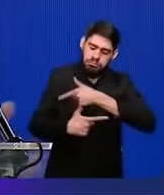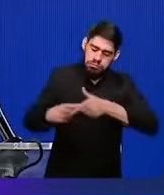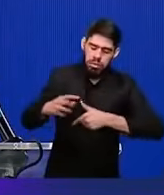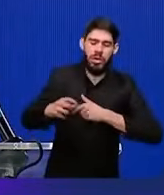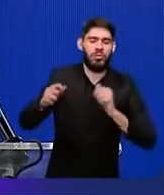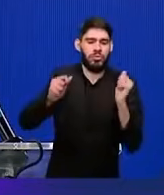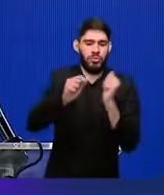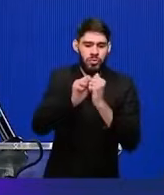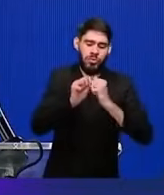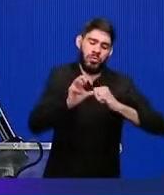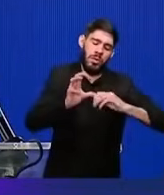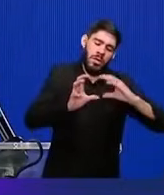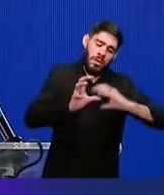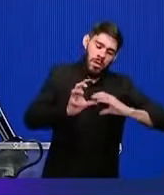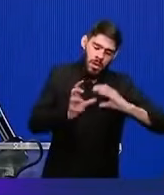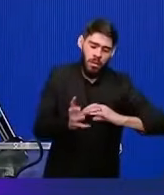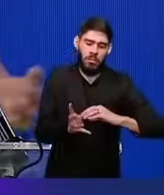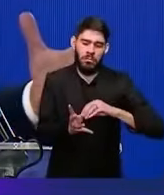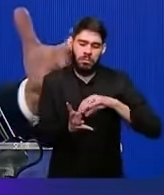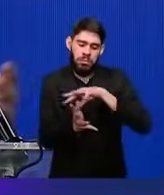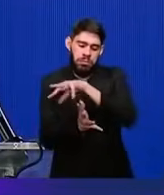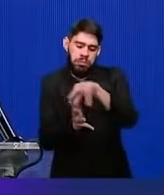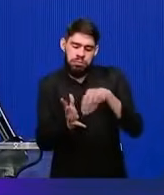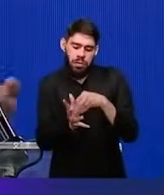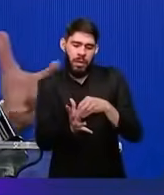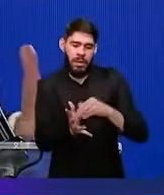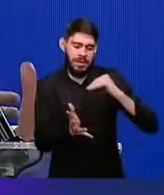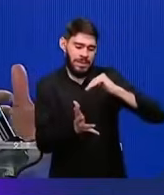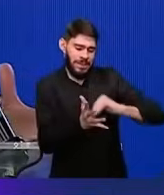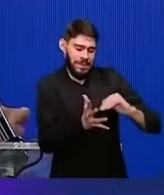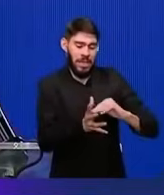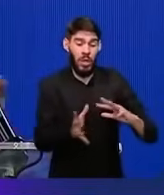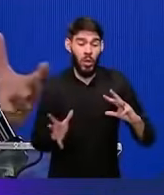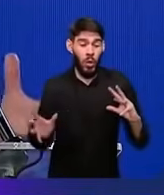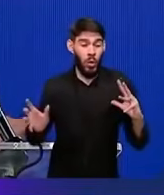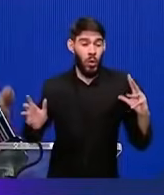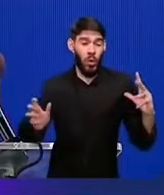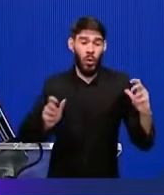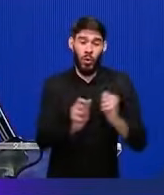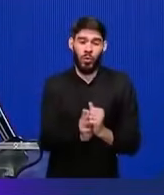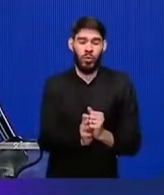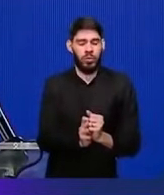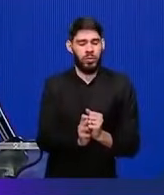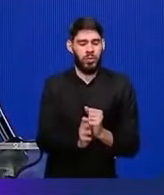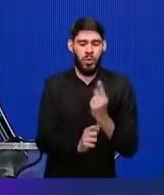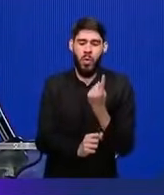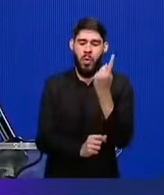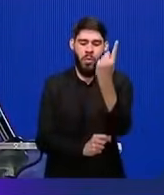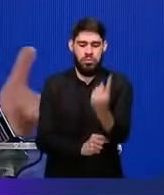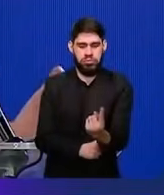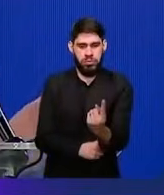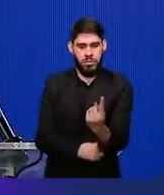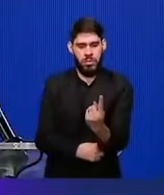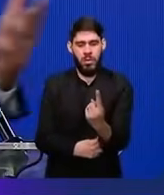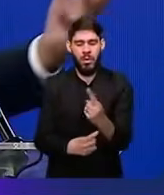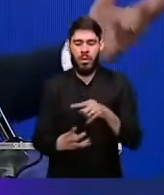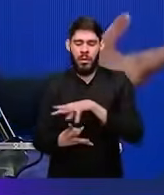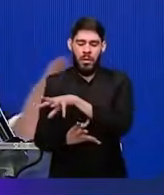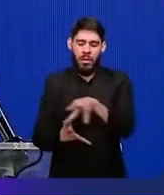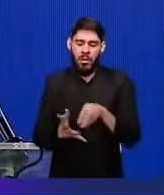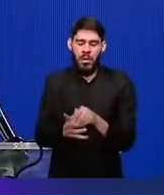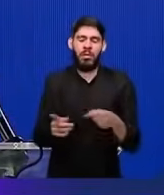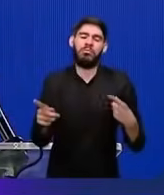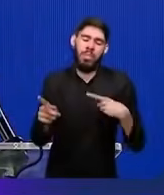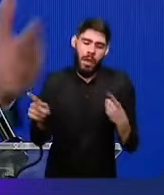SERPRO, Receita Federal e Secretaria Extraordinária. Agora tudo fica muito concentrado na Receita Federal, com as